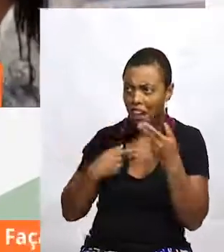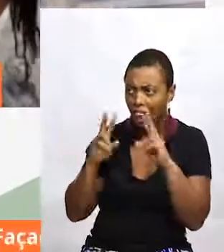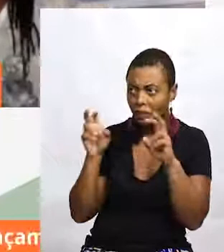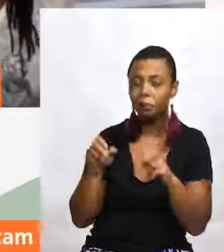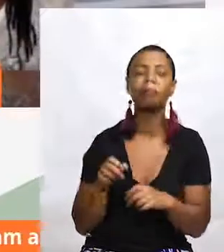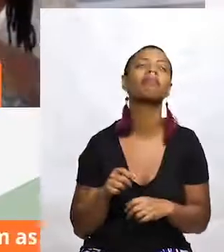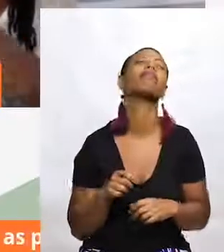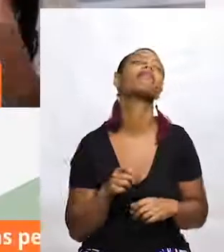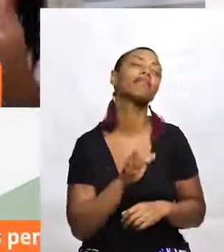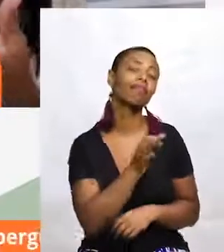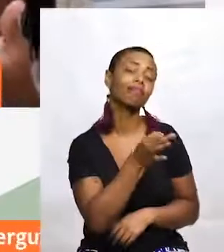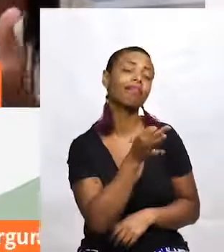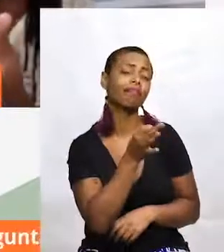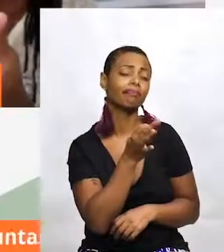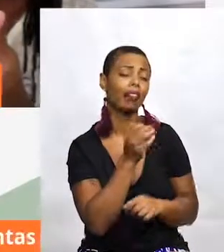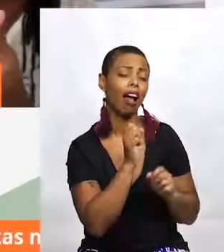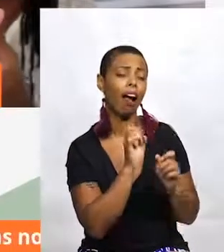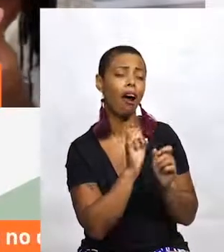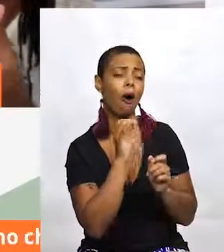É porque